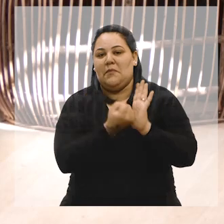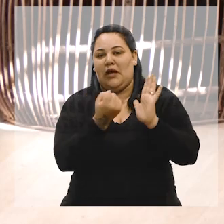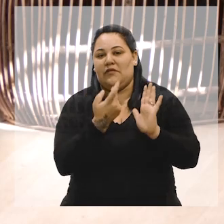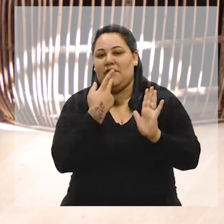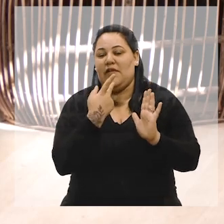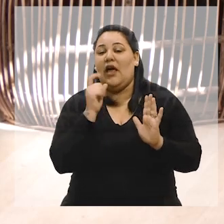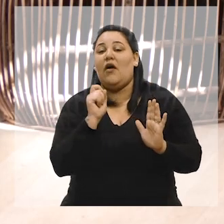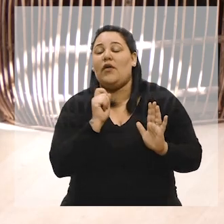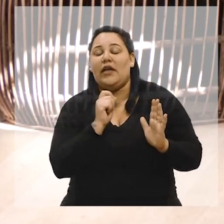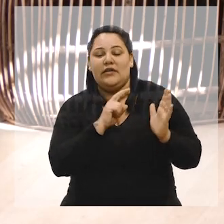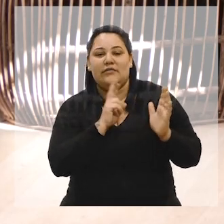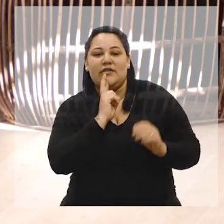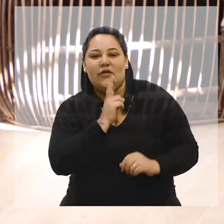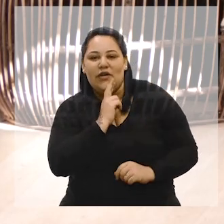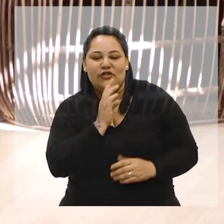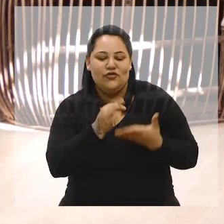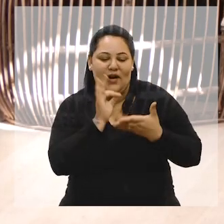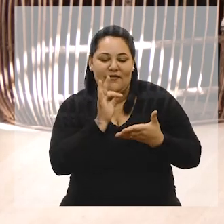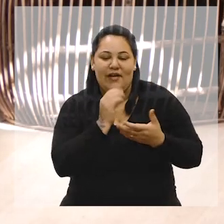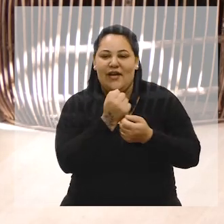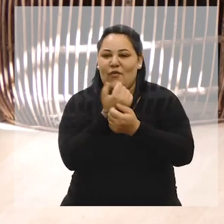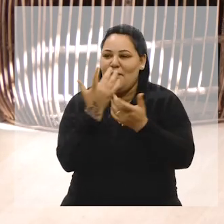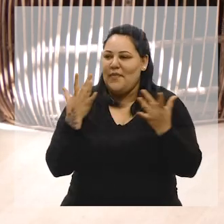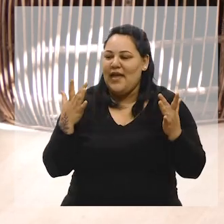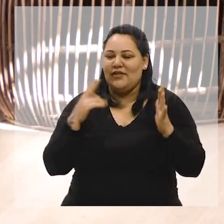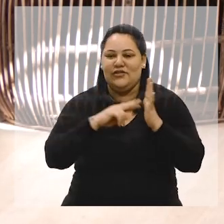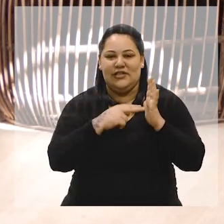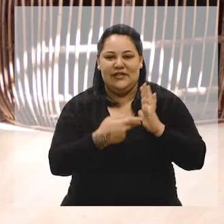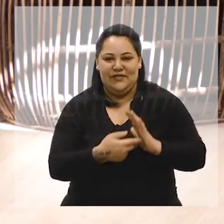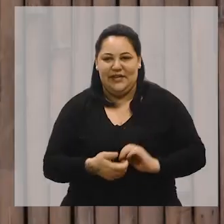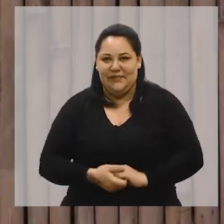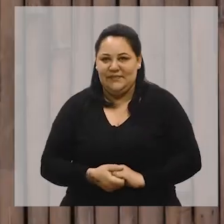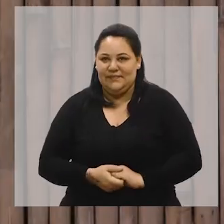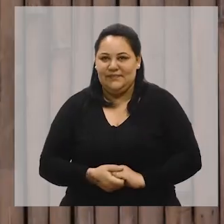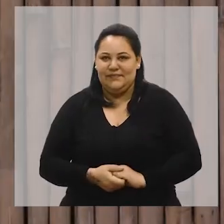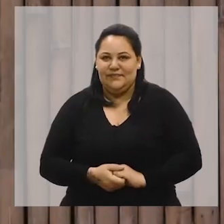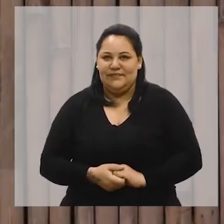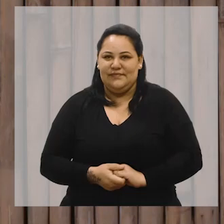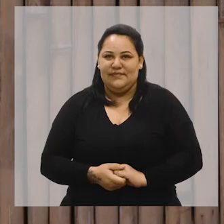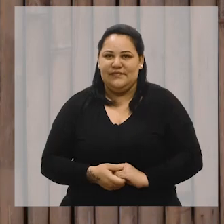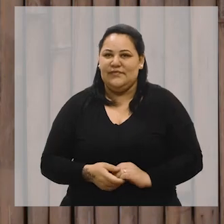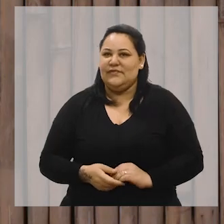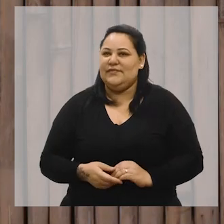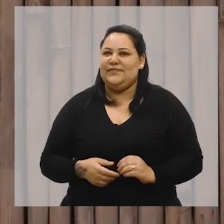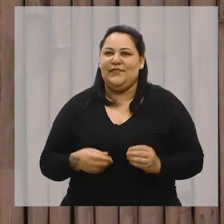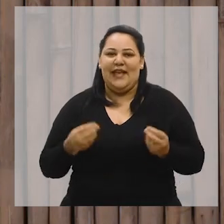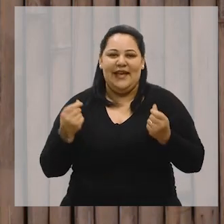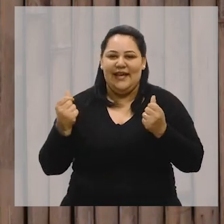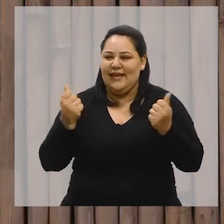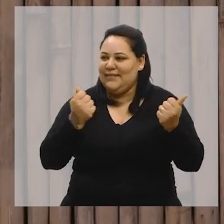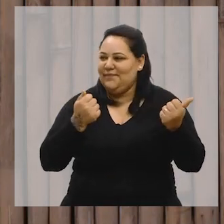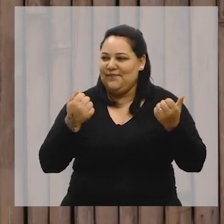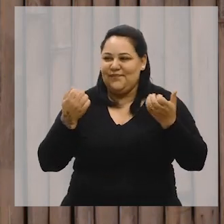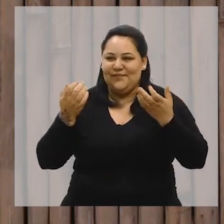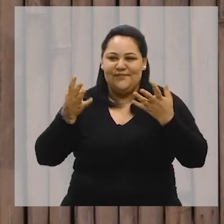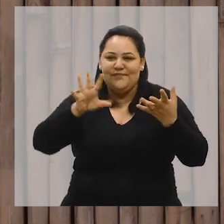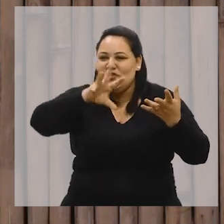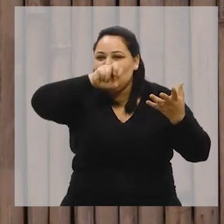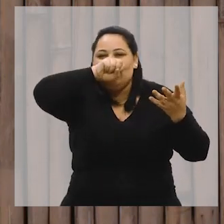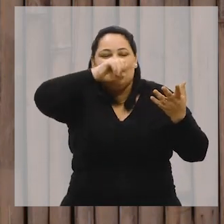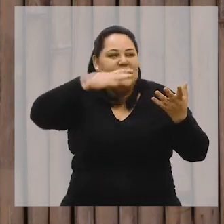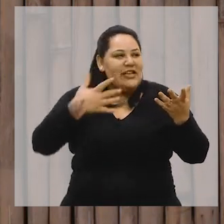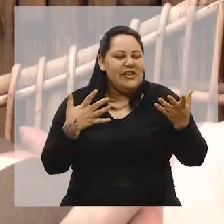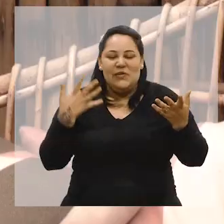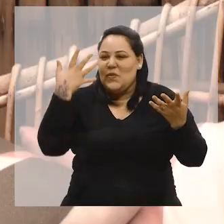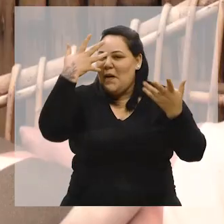dizer o que é aquele restaurante, o que é aquele café, o que é aquele ambiente assim. Exato, até concordo sensorial, contigo. né? O cheiro, né?